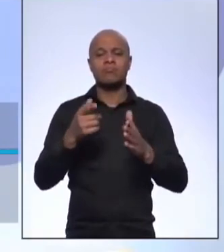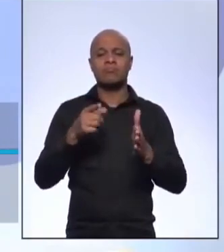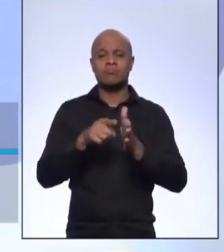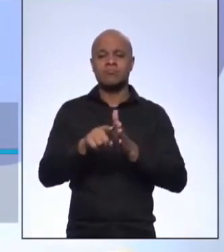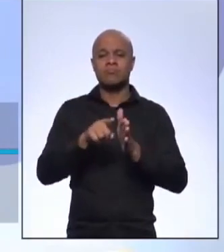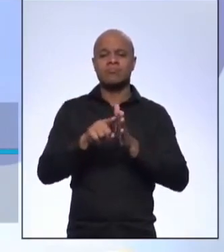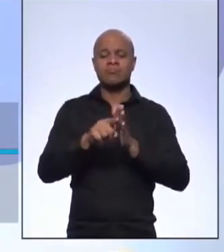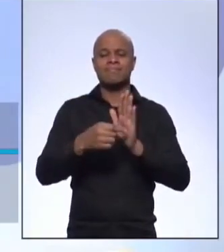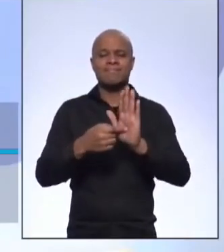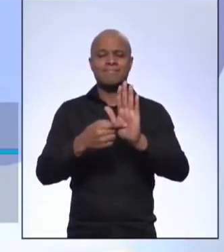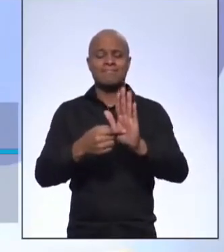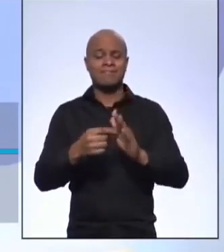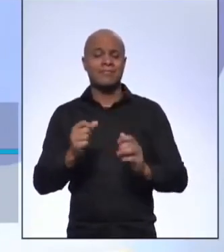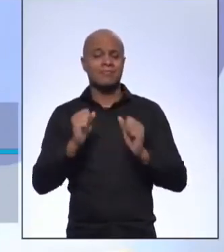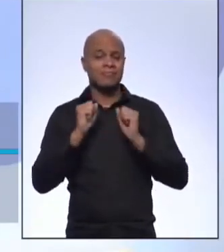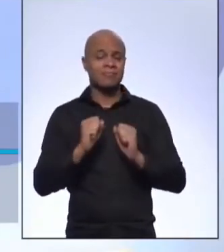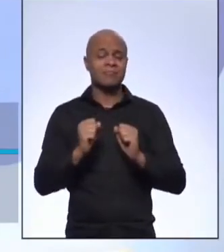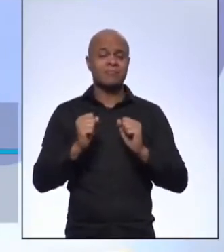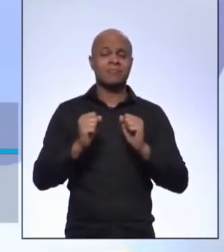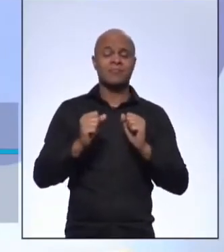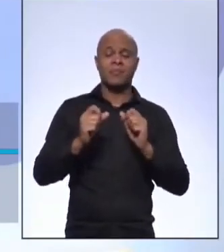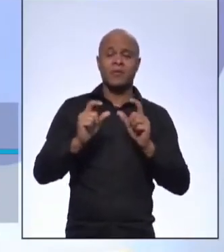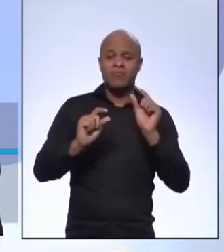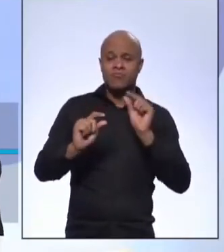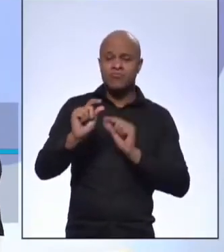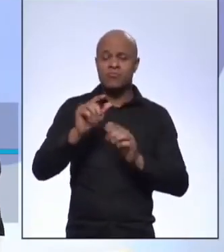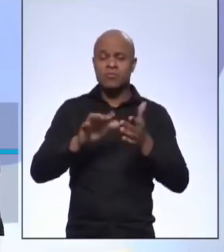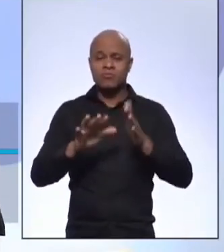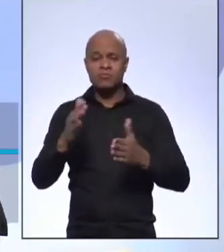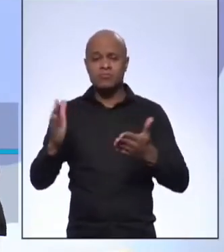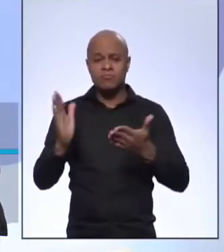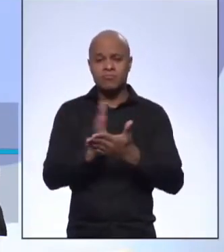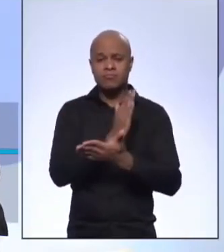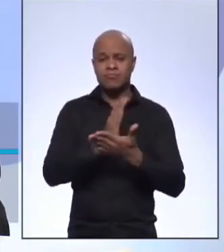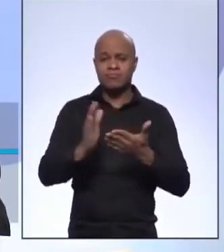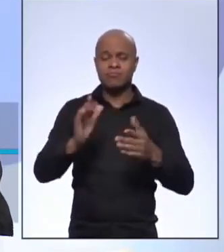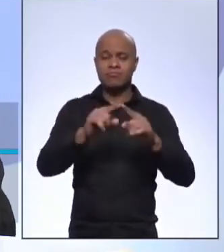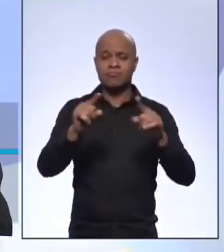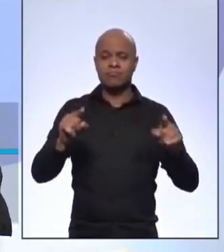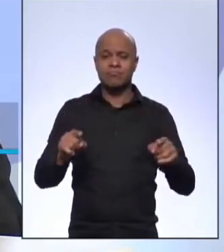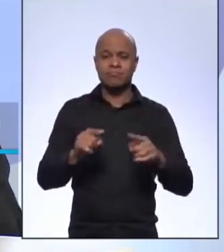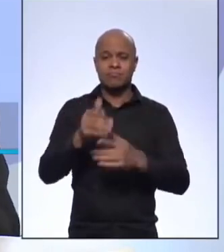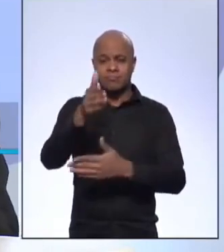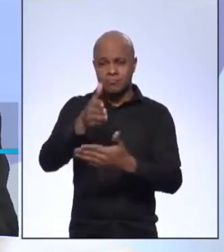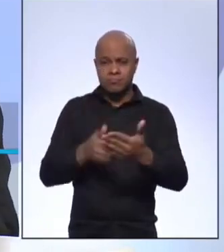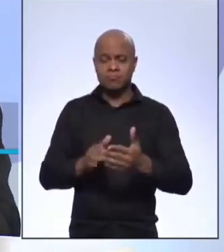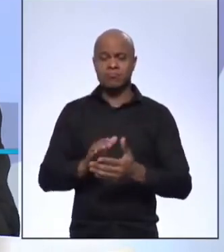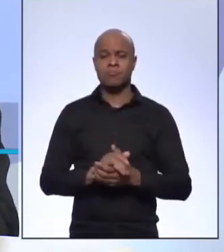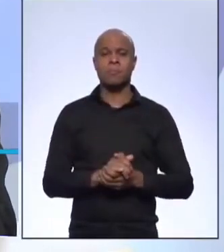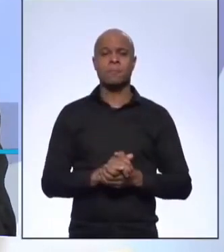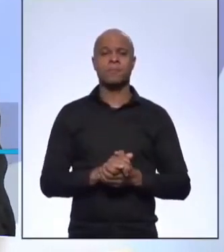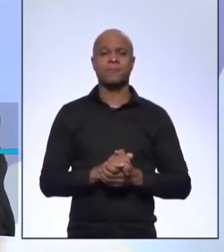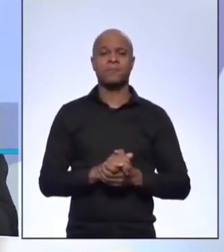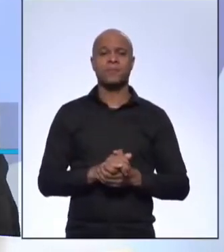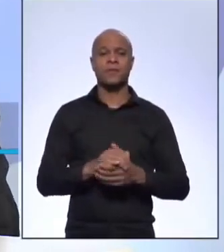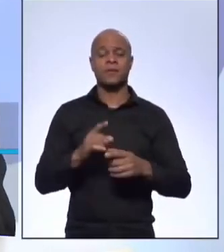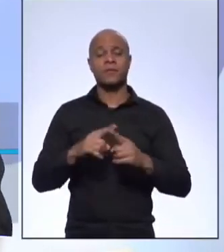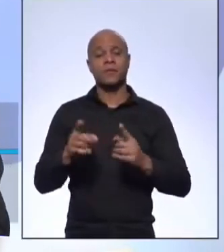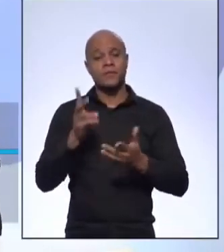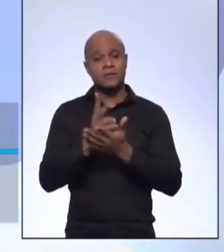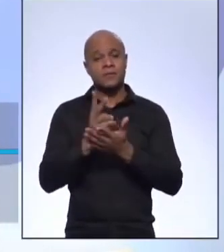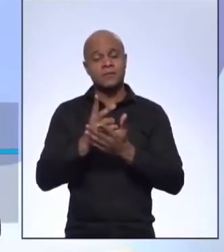pouco provável essa separação territorial, né? Então, a ideia é que se permaneça na divisão